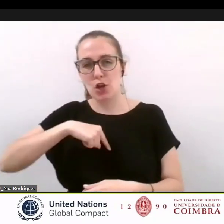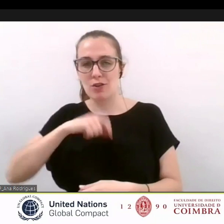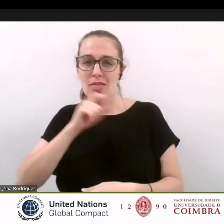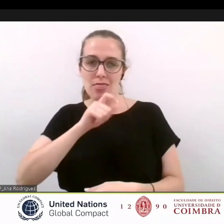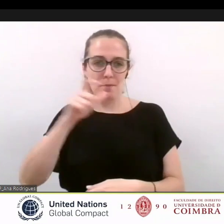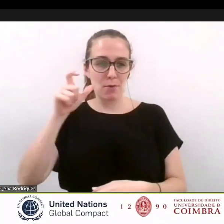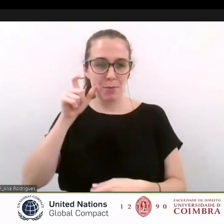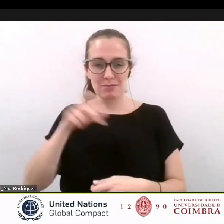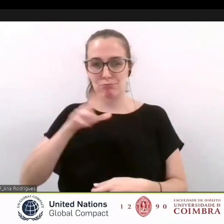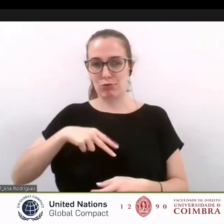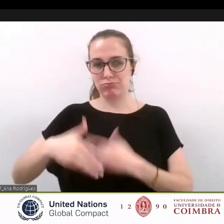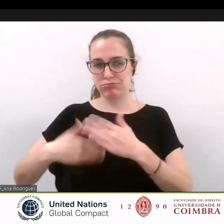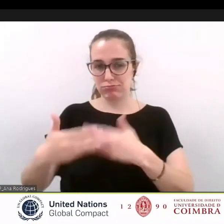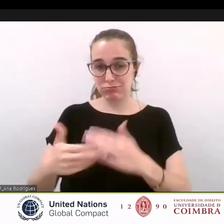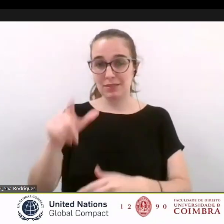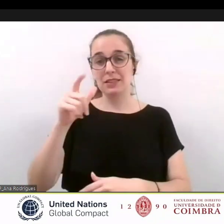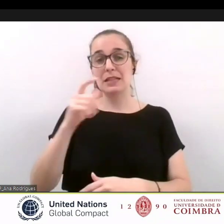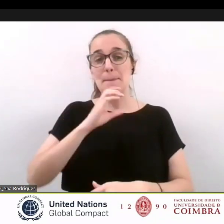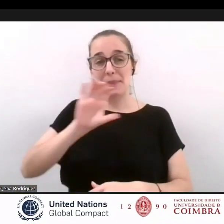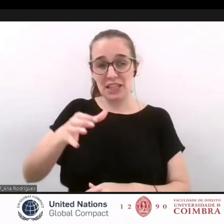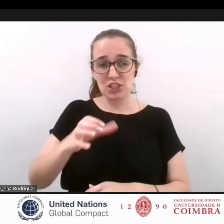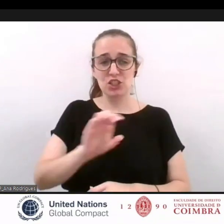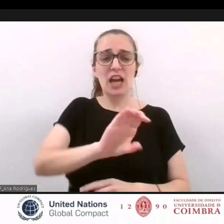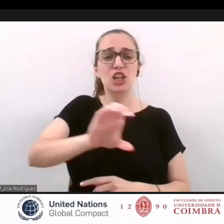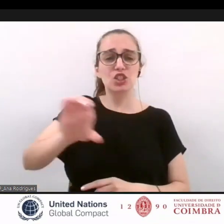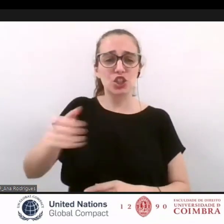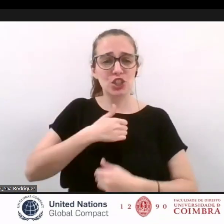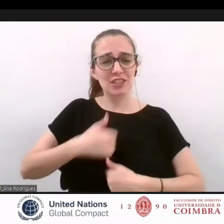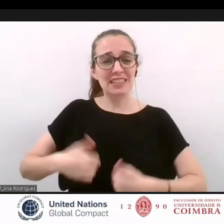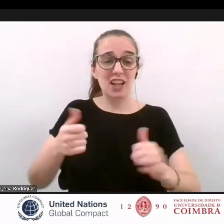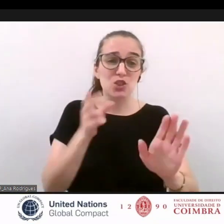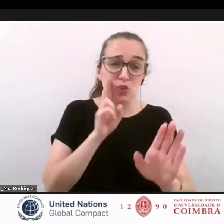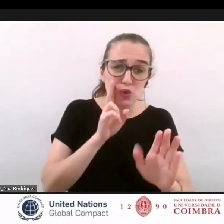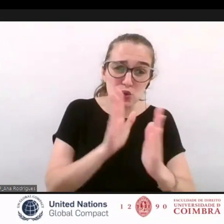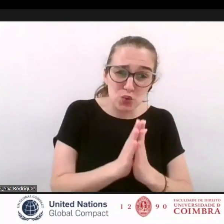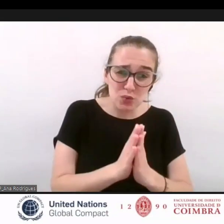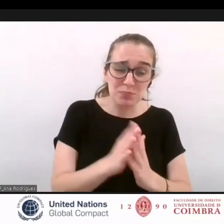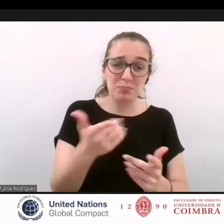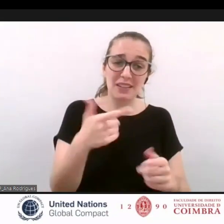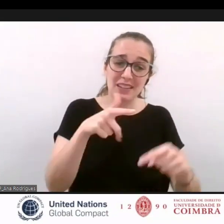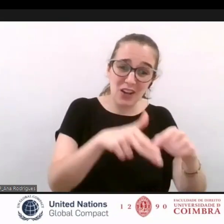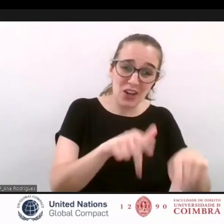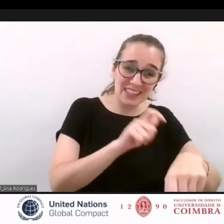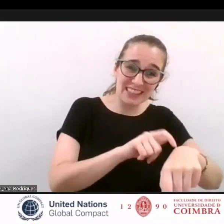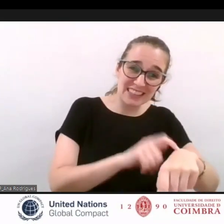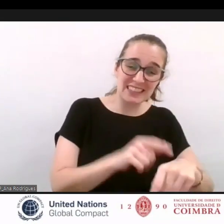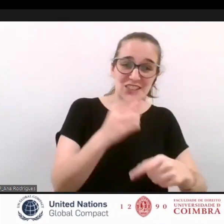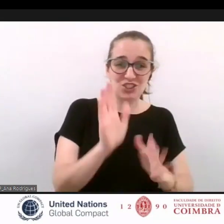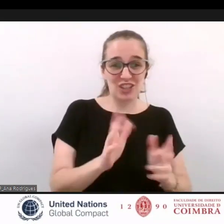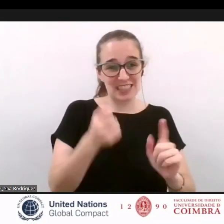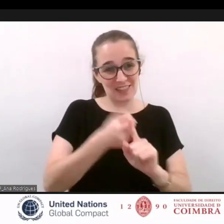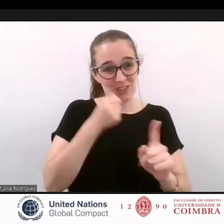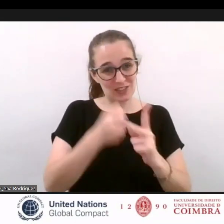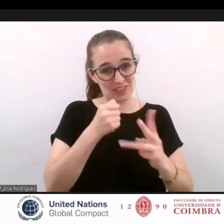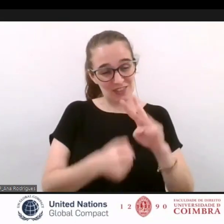país, mas de cada uma das nossas regiões, das nossas Alexandra, cidades, peço das desculpa, nossas mas vou ter que lhe comunidades. cortar a palavra. Muito Ficam bem. os 3